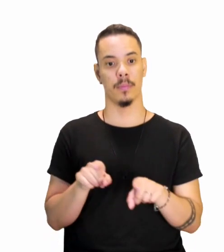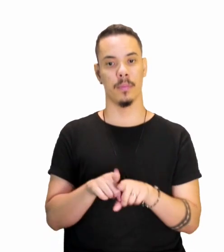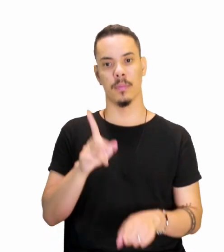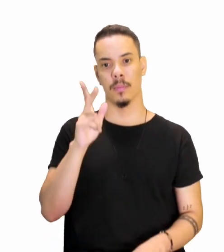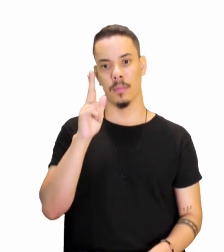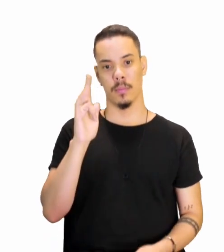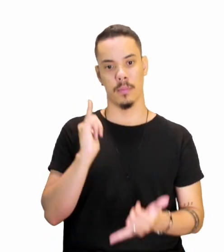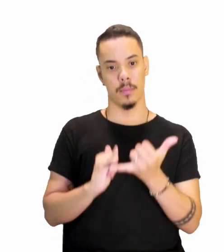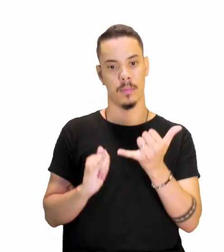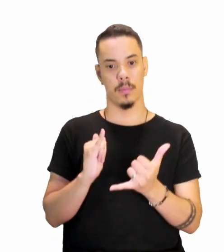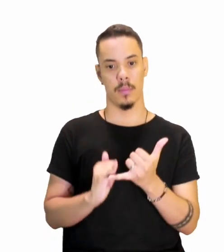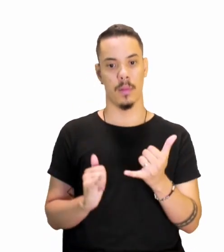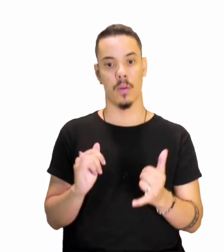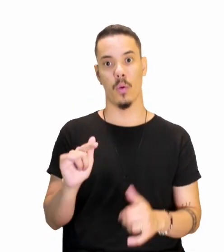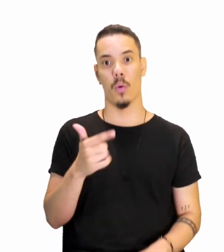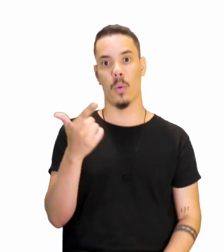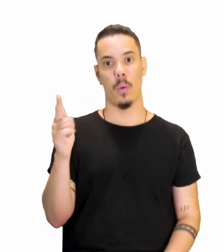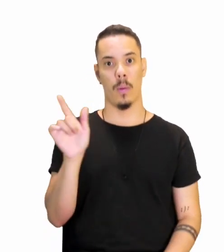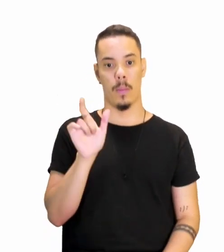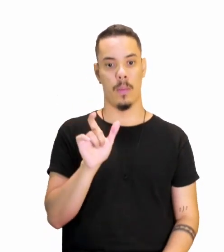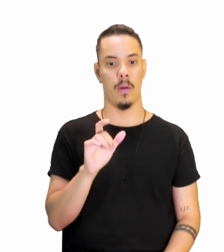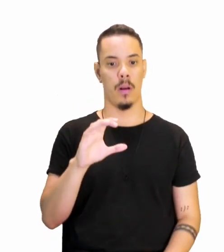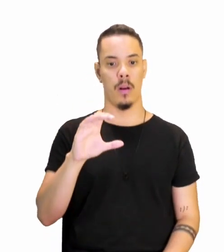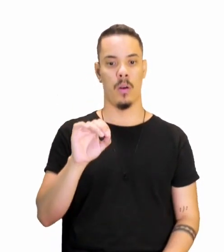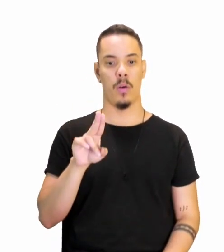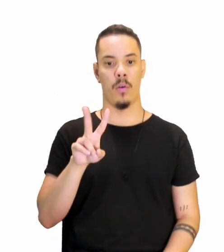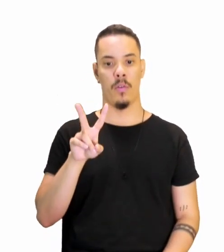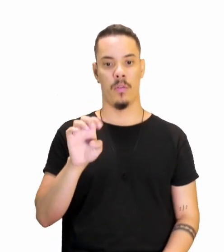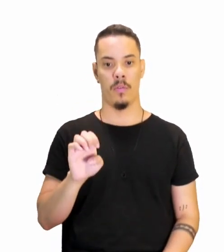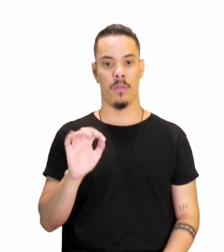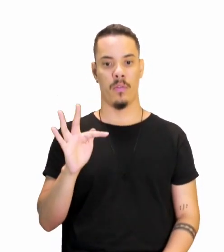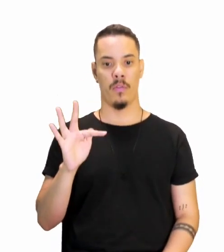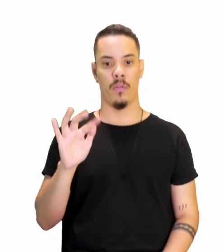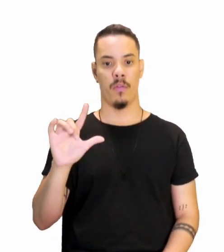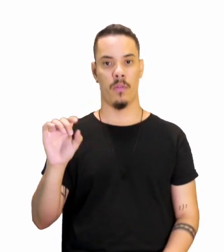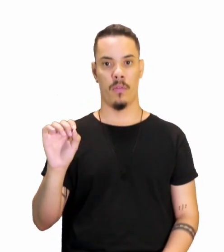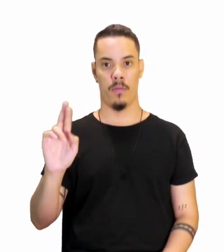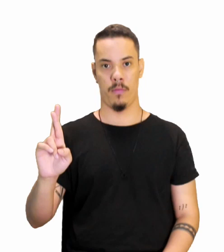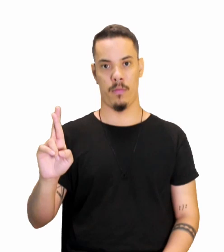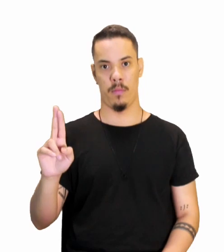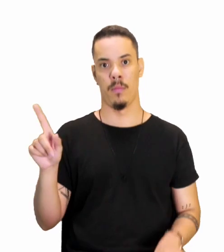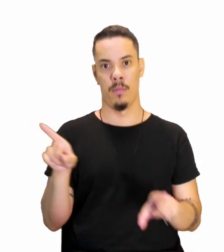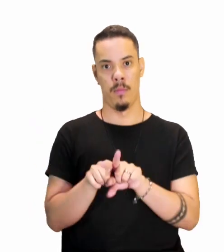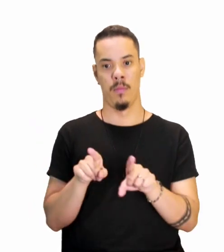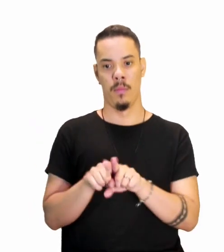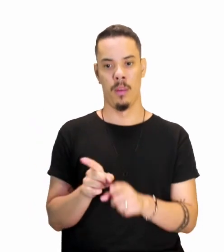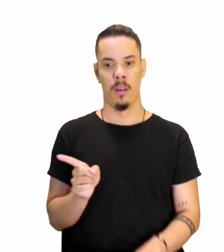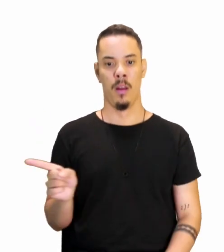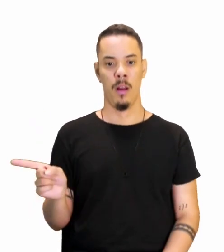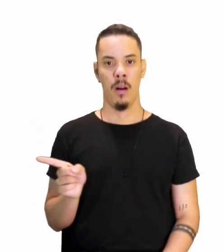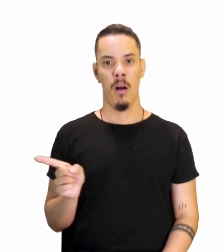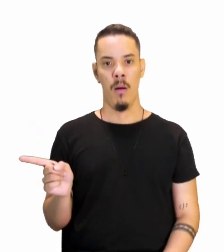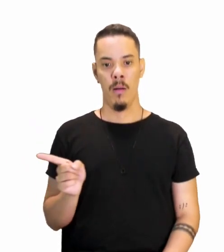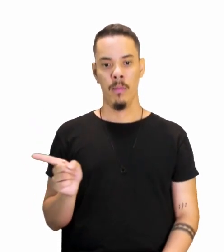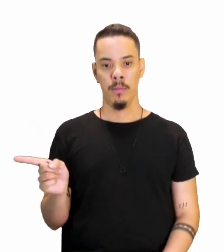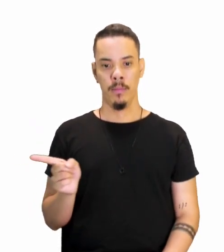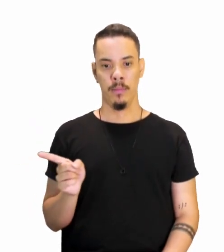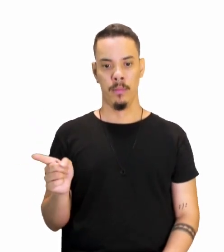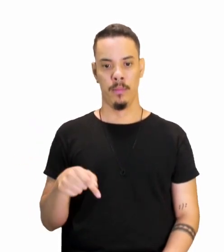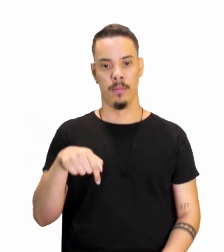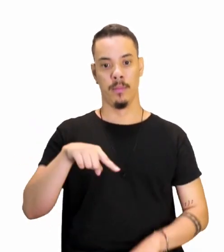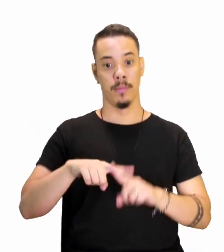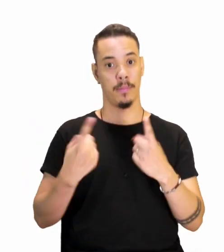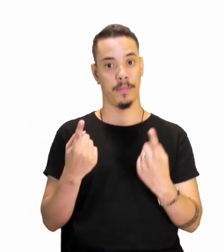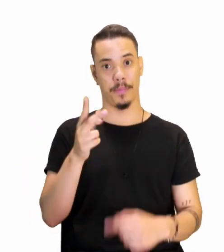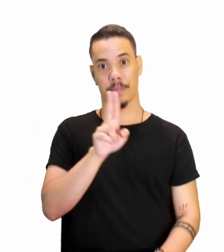palavra couve-flor. Ó, um radical aqui, outro radical aqui. Mas aqui é o nome